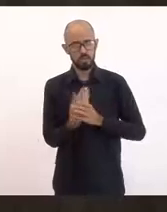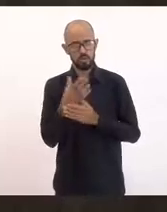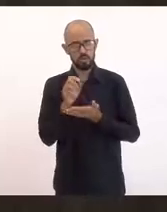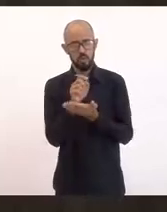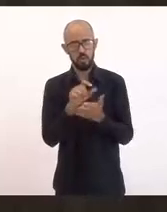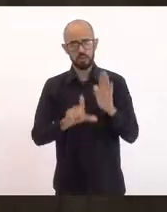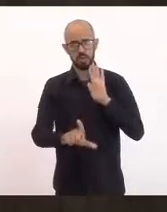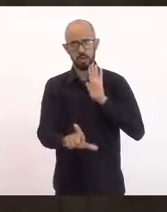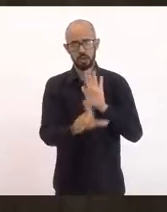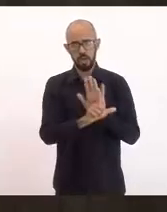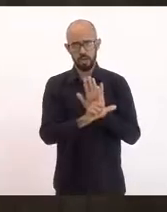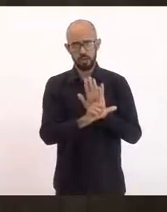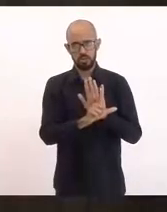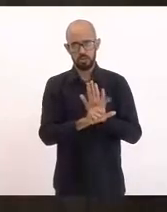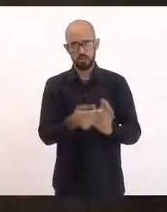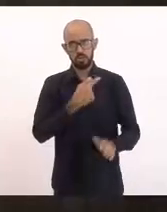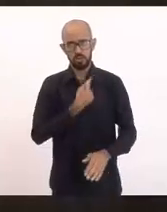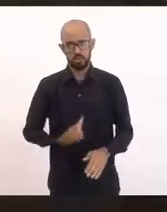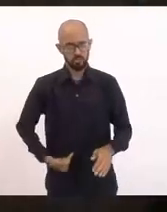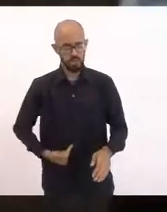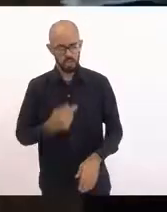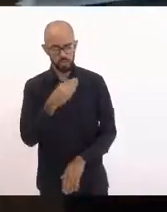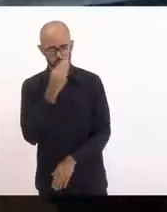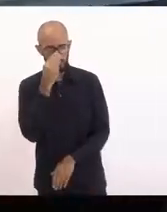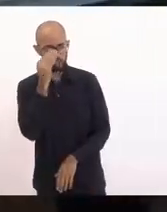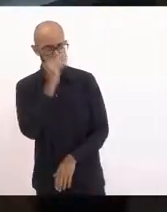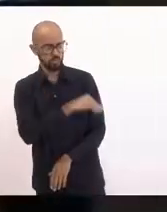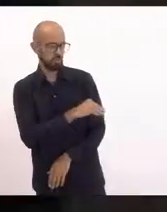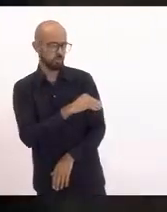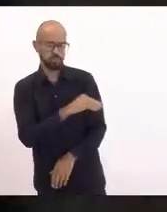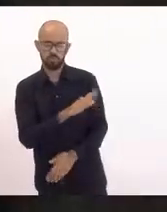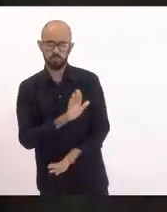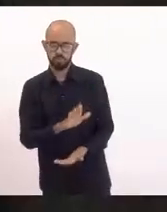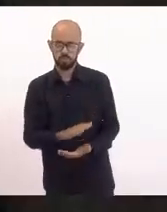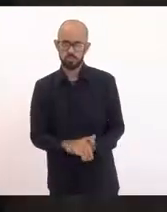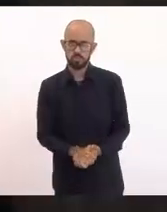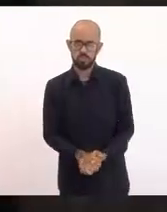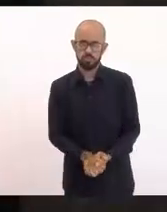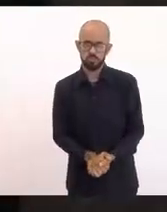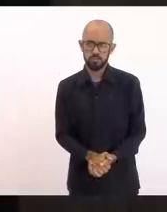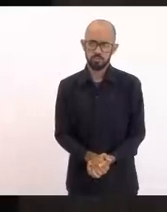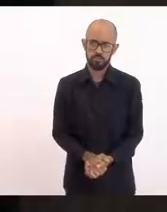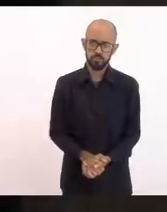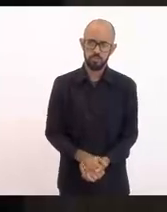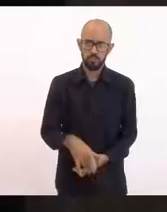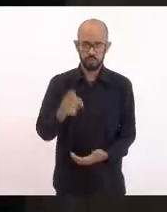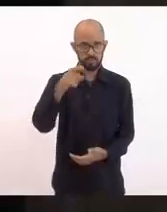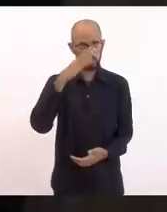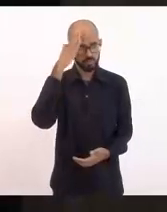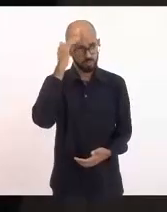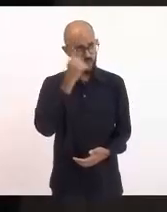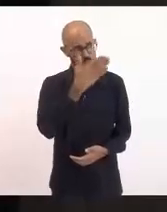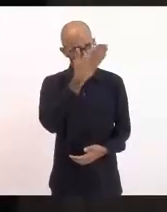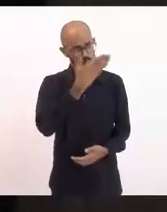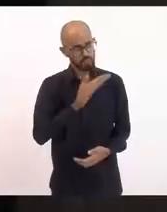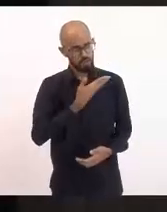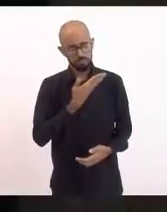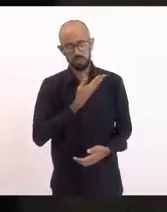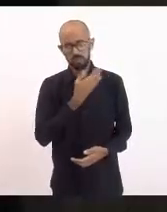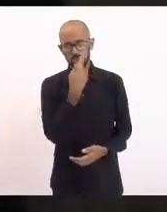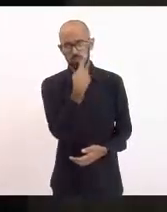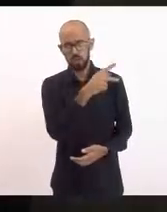o governador negou. Vocês sabem... 10 segundos, deputado. Vocês sabem que os amigos de vocês estão